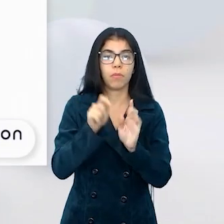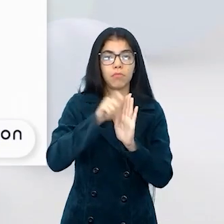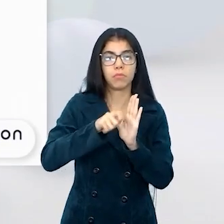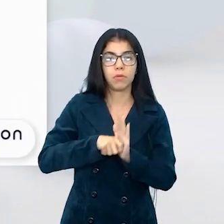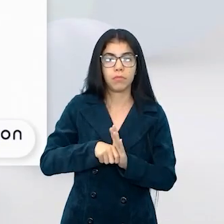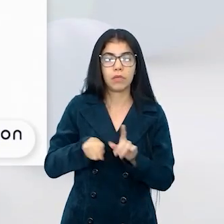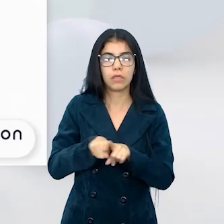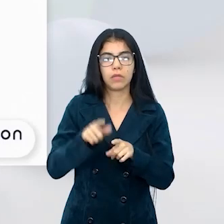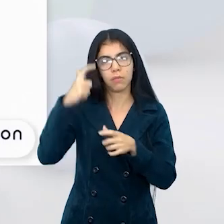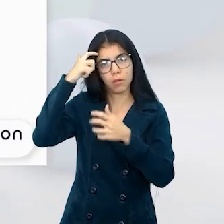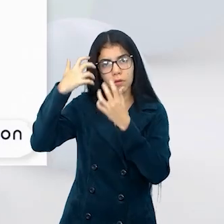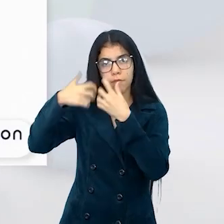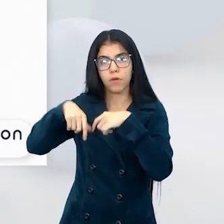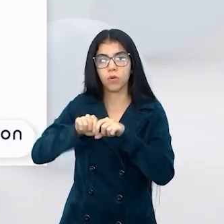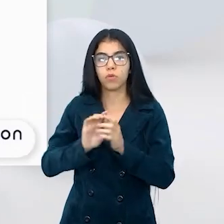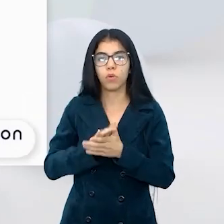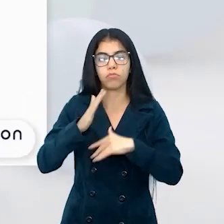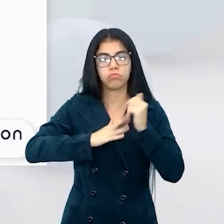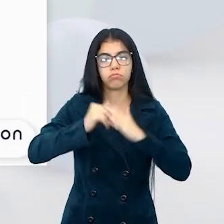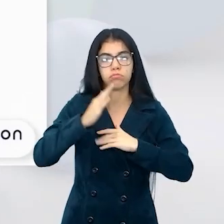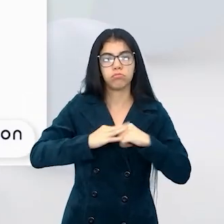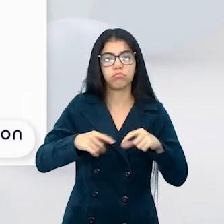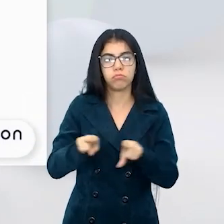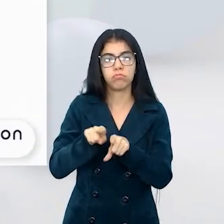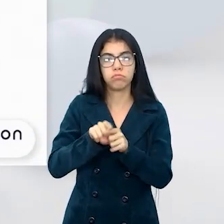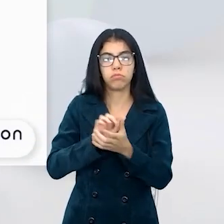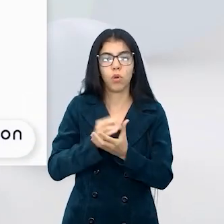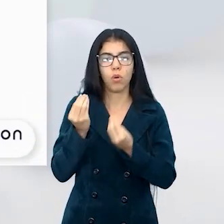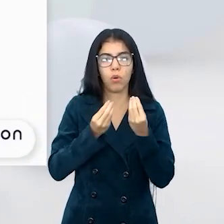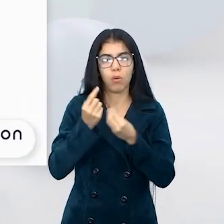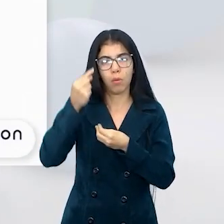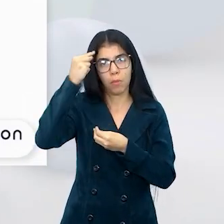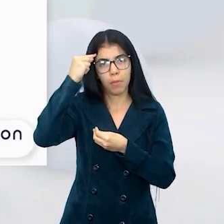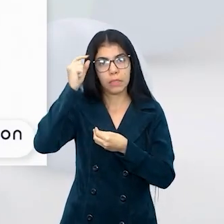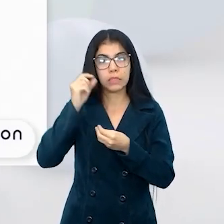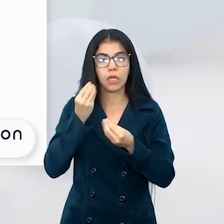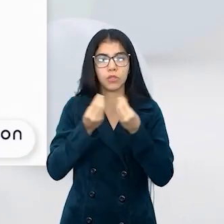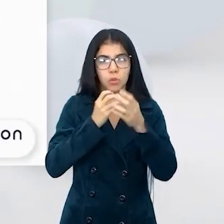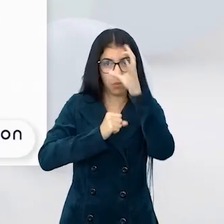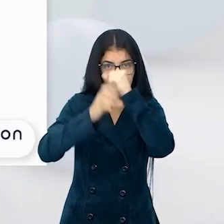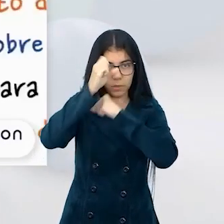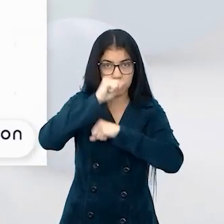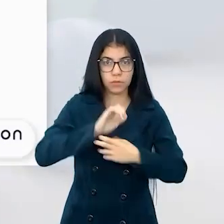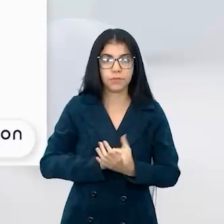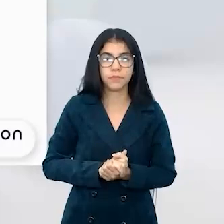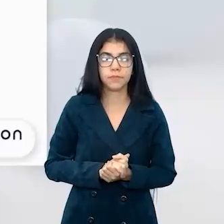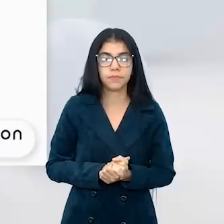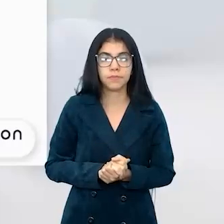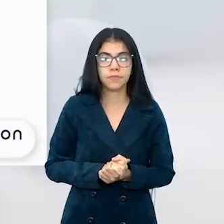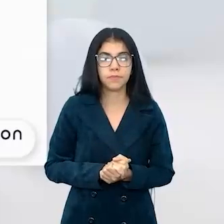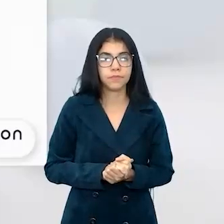registro, reflexão sobre as práticas e também para se pensar na própria aprendizagem.